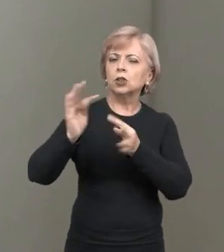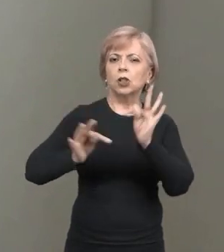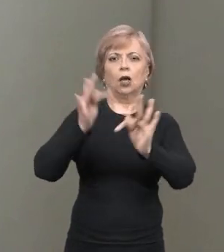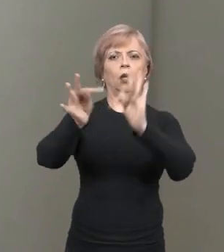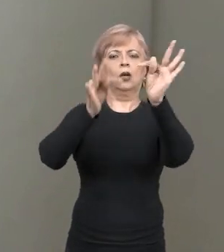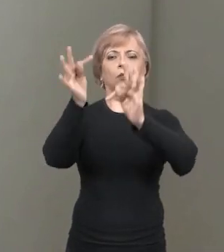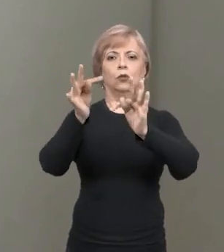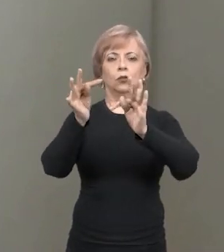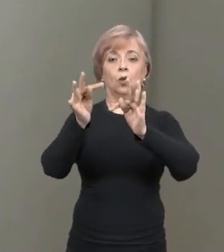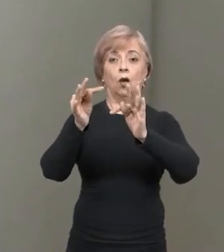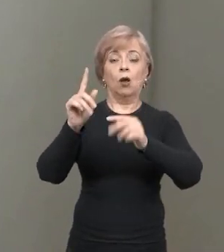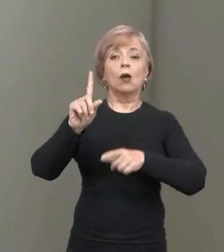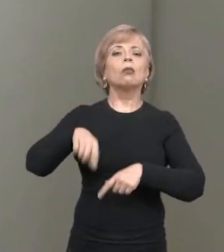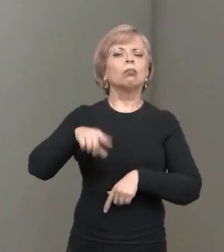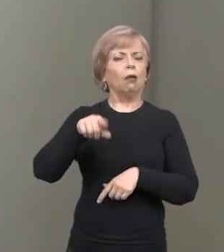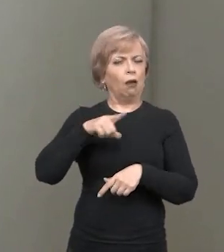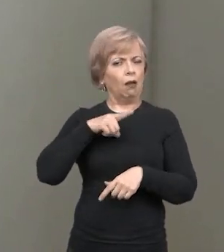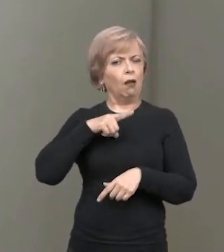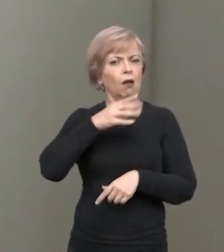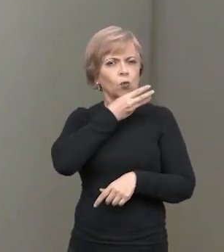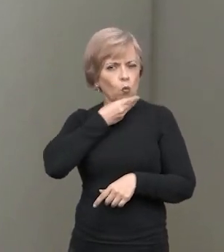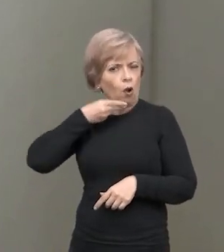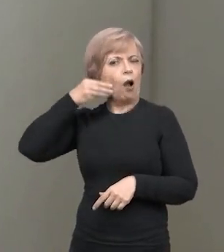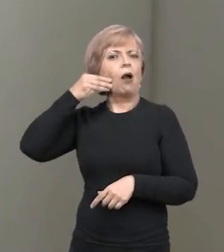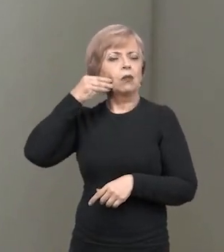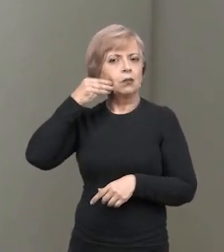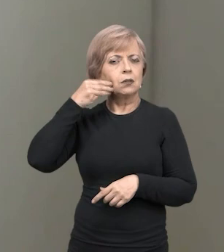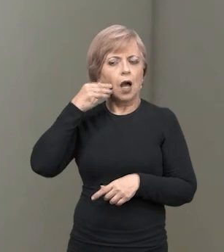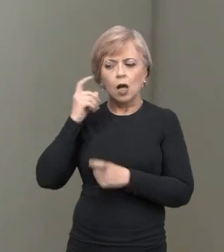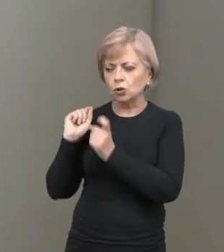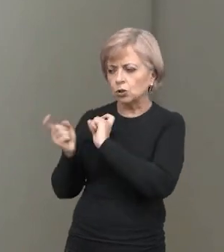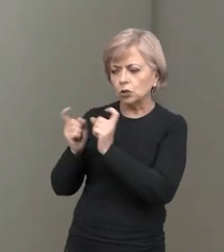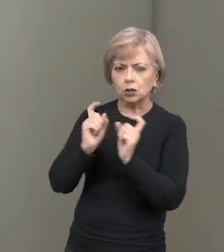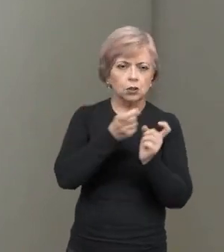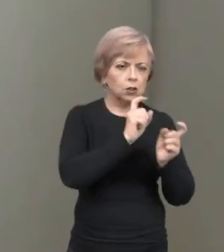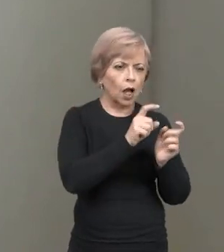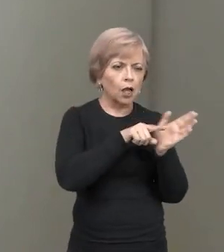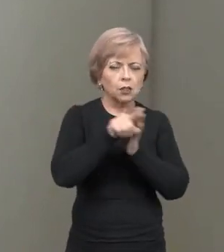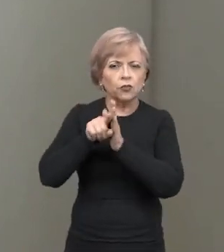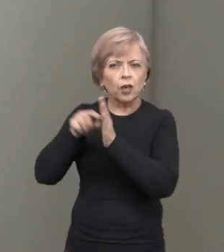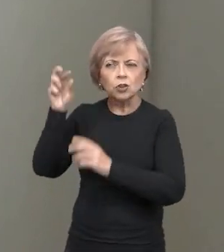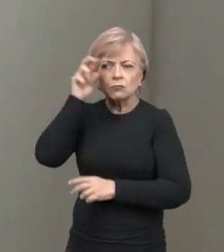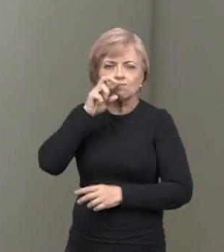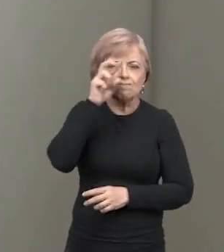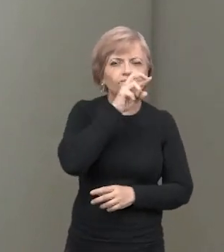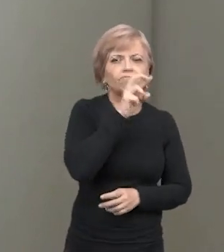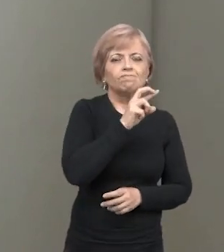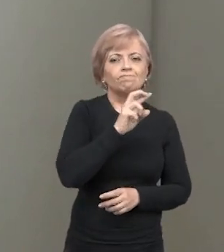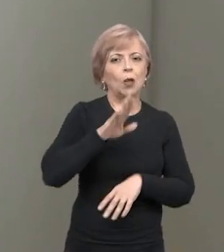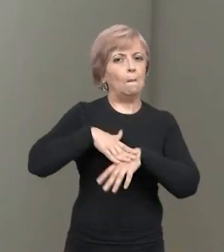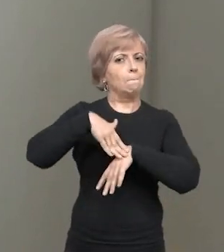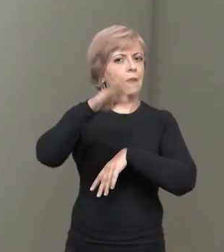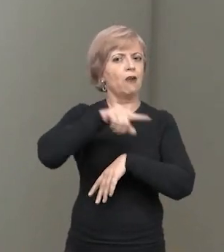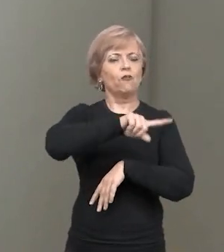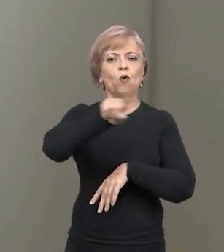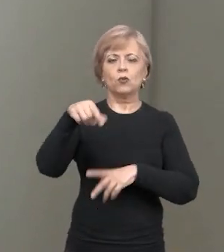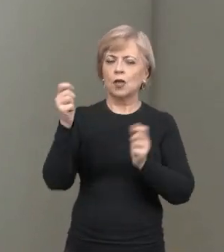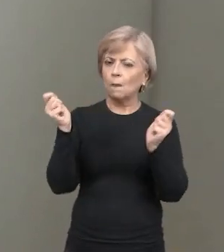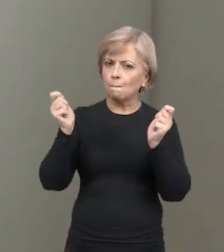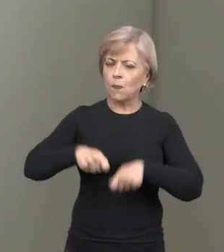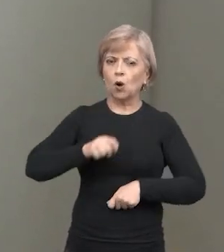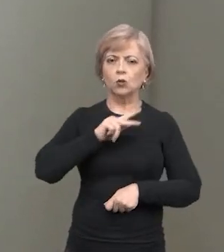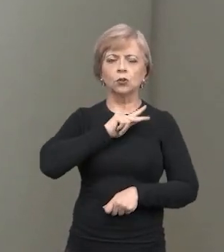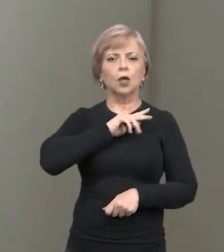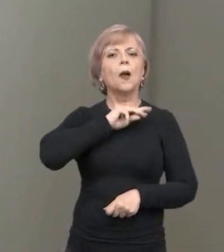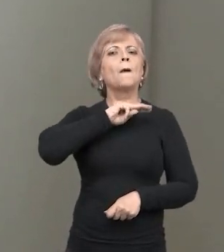nossas formas de diálogo e de investigação. Eu penso que cada vez mais vocês podem contar com um Ministério